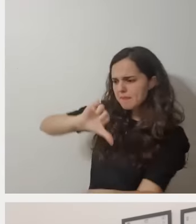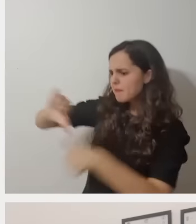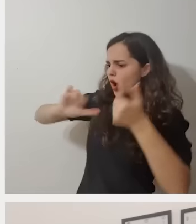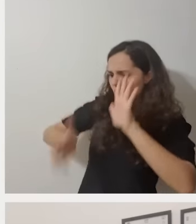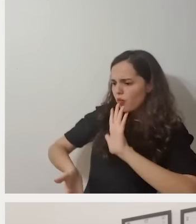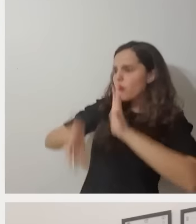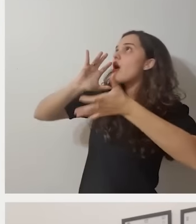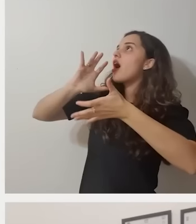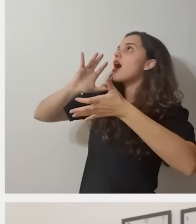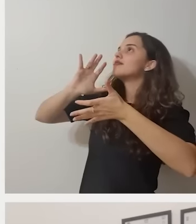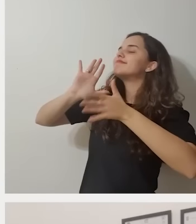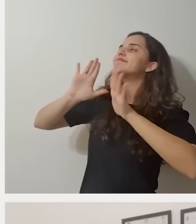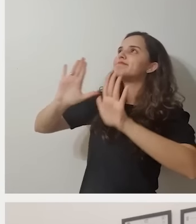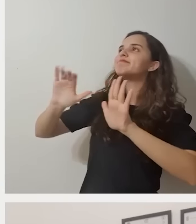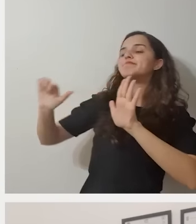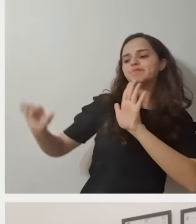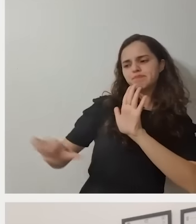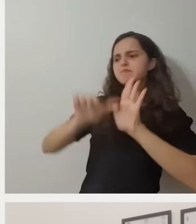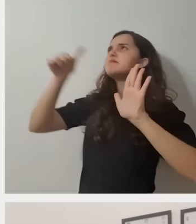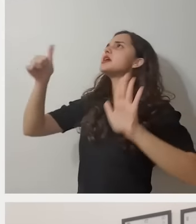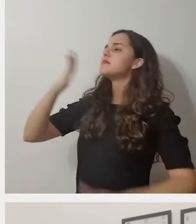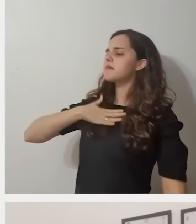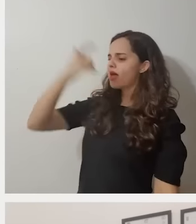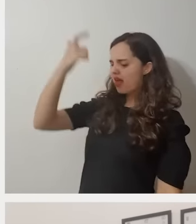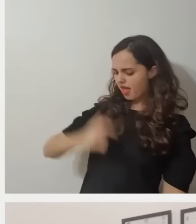se começar